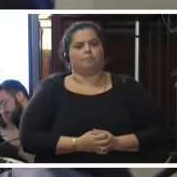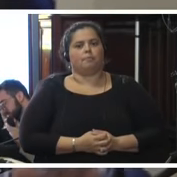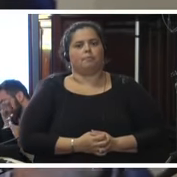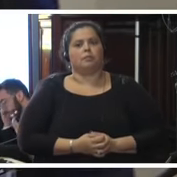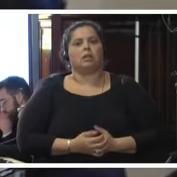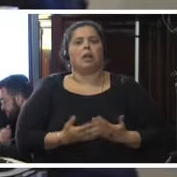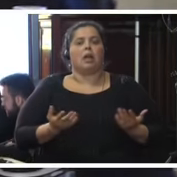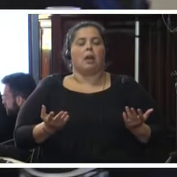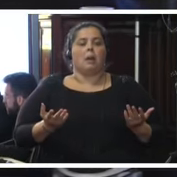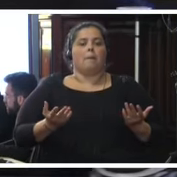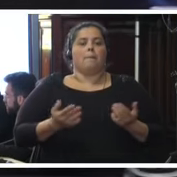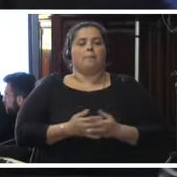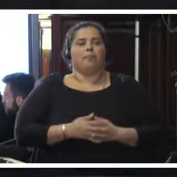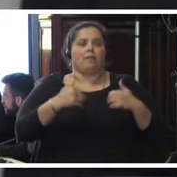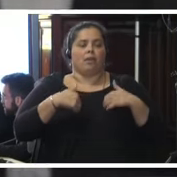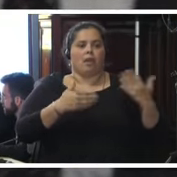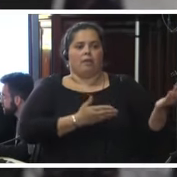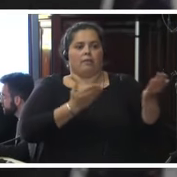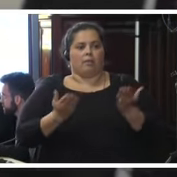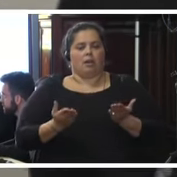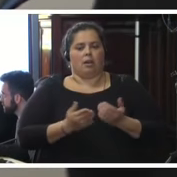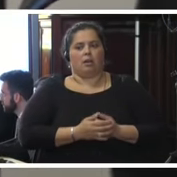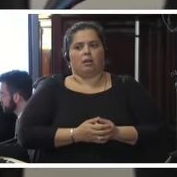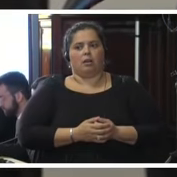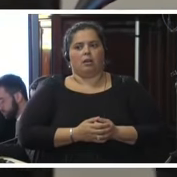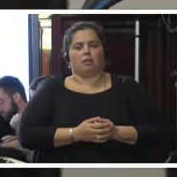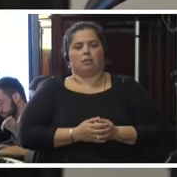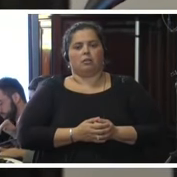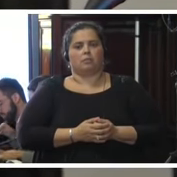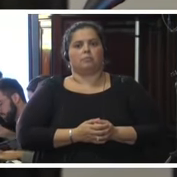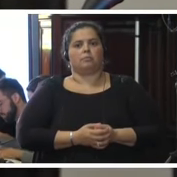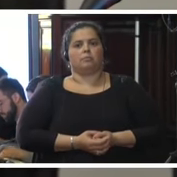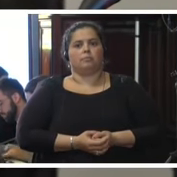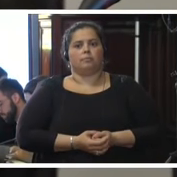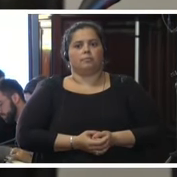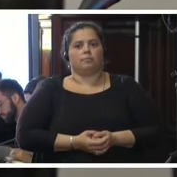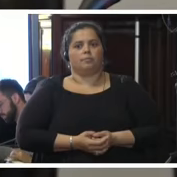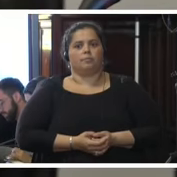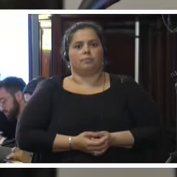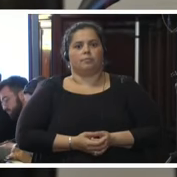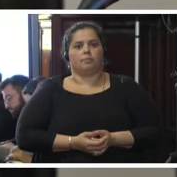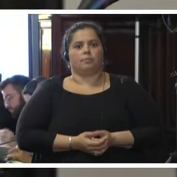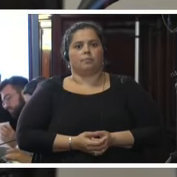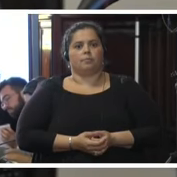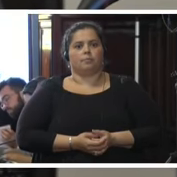I'm going to invite the adjunct secretary, executive secretary to speak first, and then I'll speak after